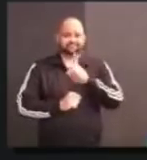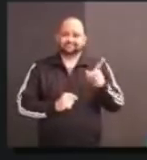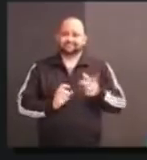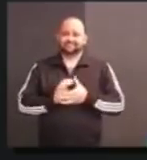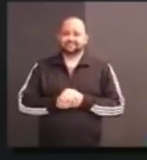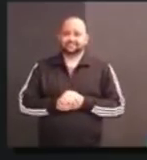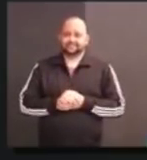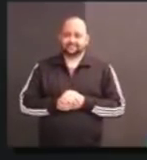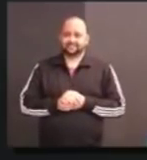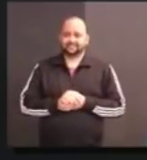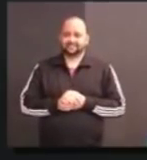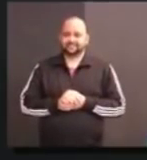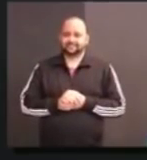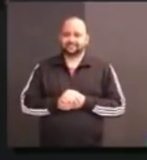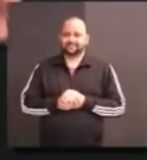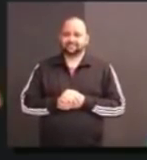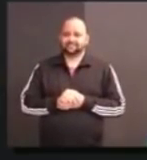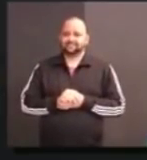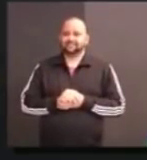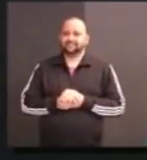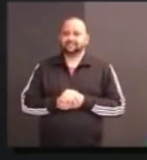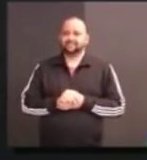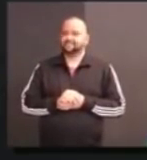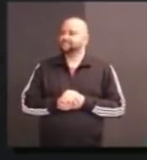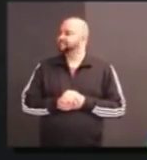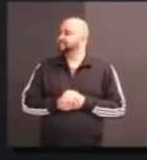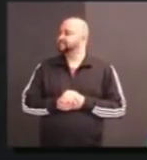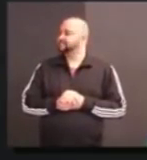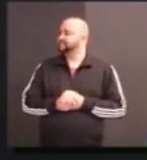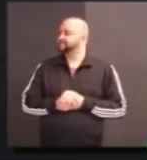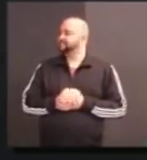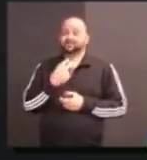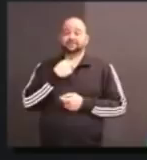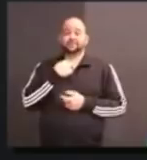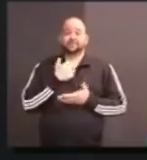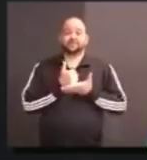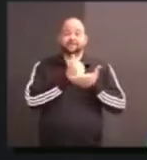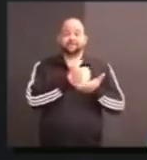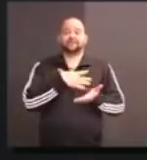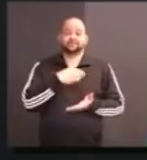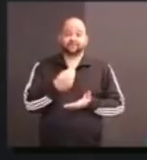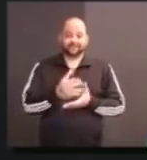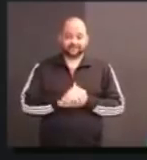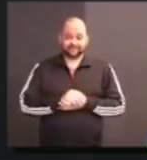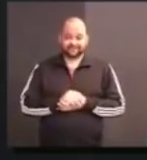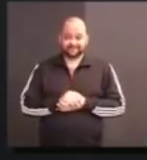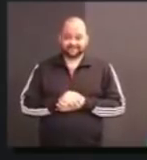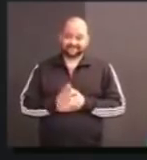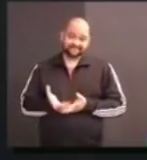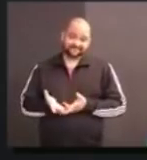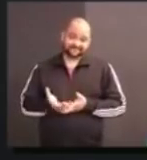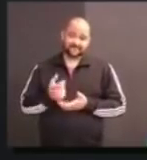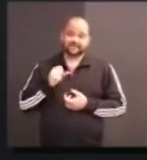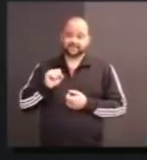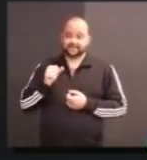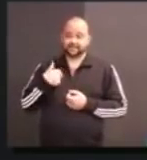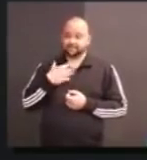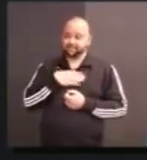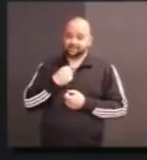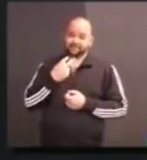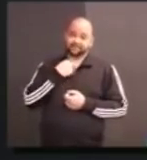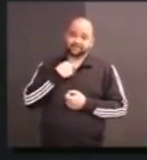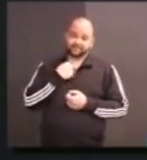Onde os meus filhos não entram, eu não entro. Eu não vou. Eu não